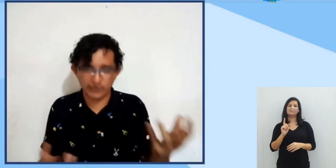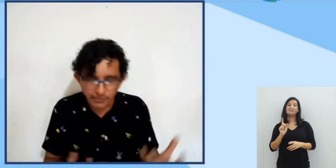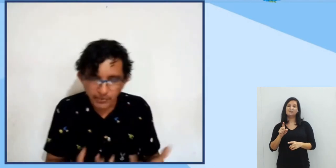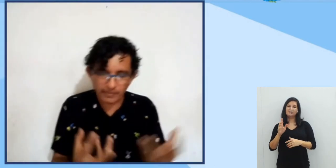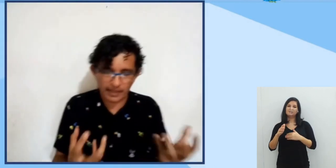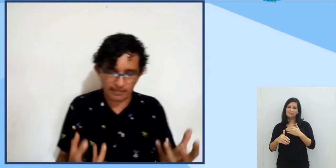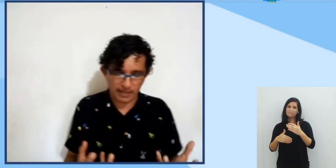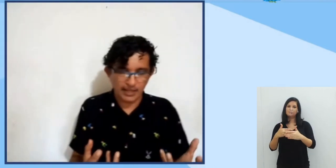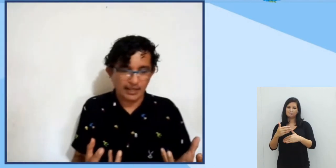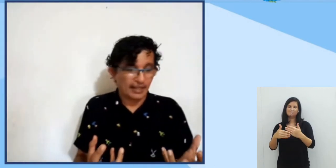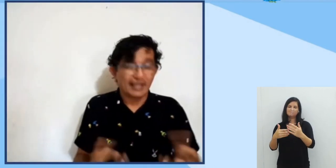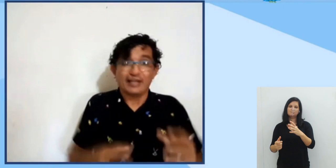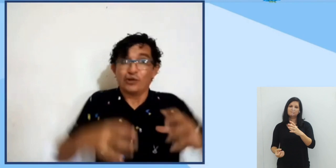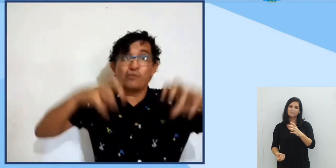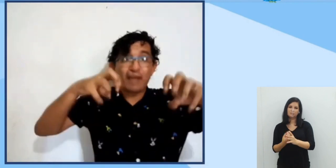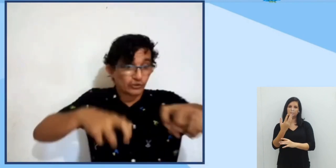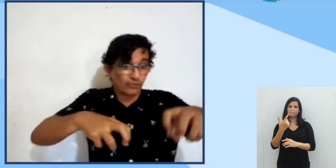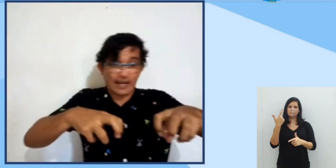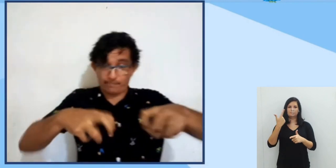criar um grande problema.